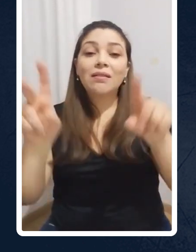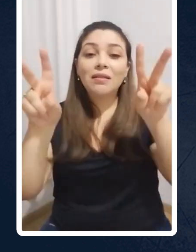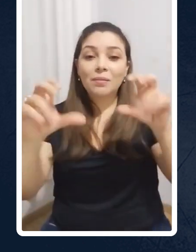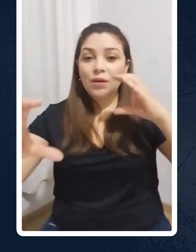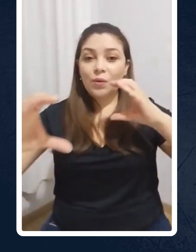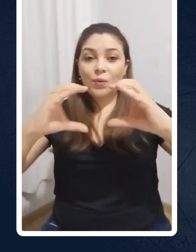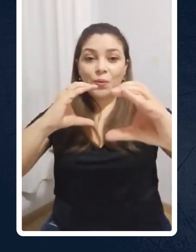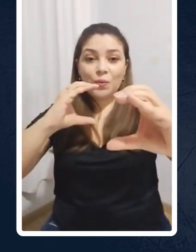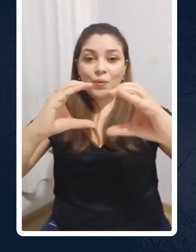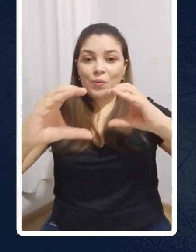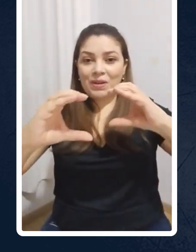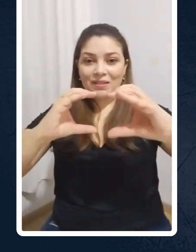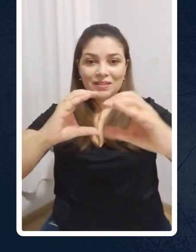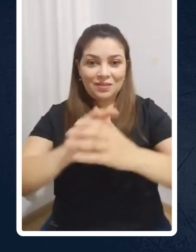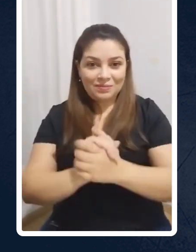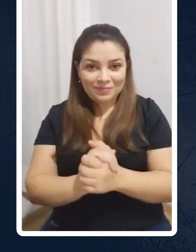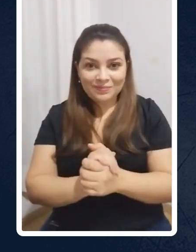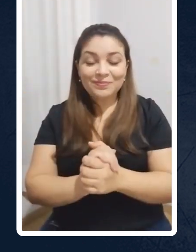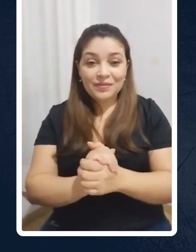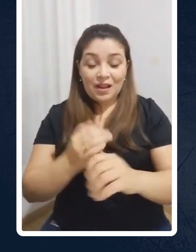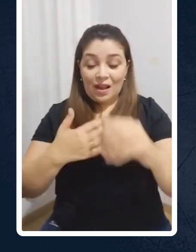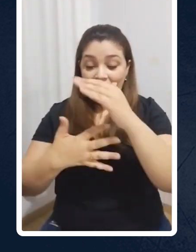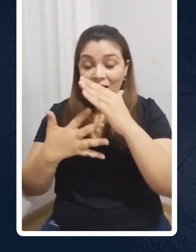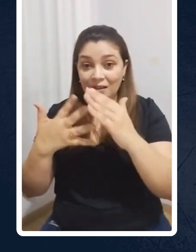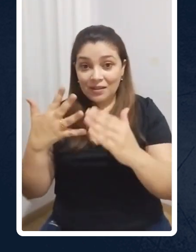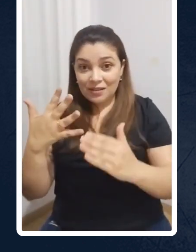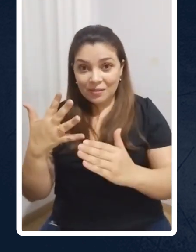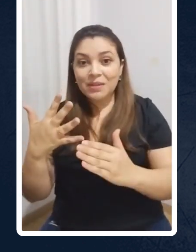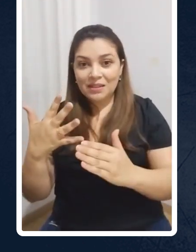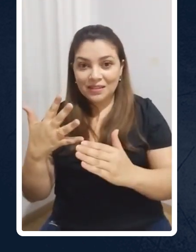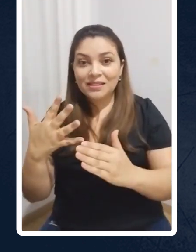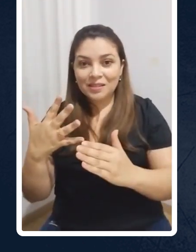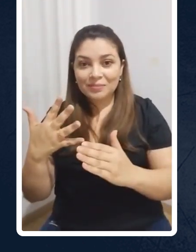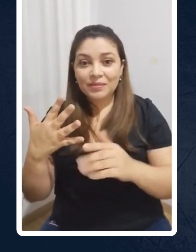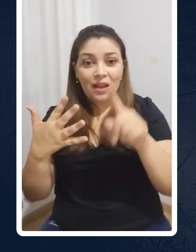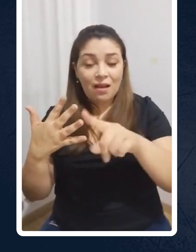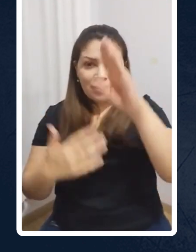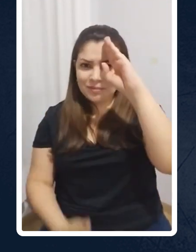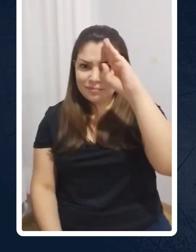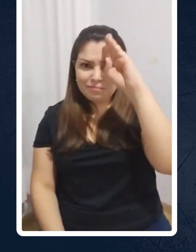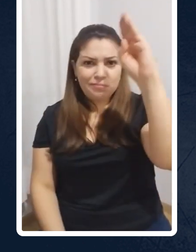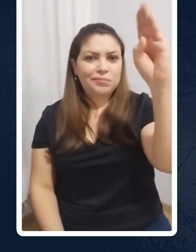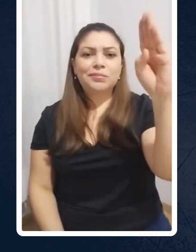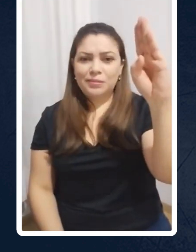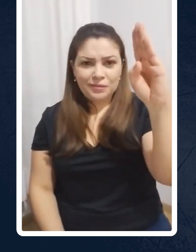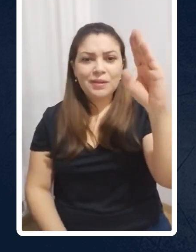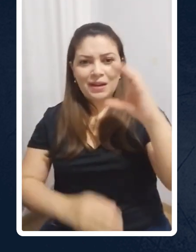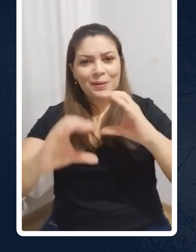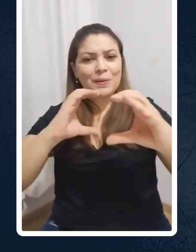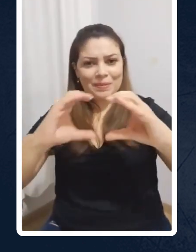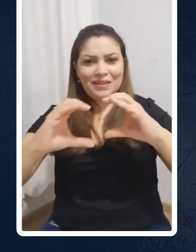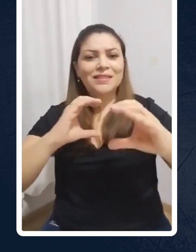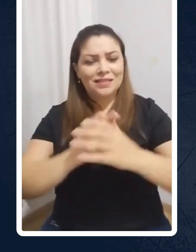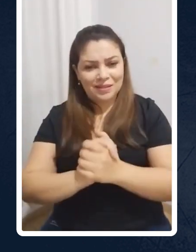A Libras pode funcionar como um piano na orquestra sinfônica ou como um violino.